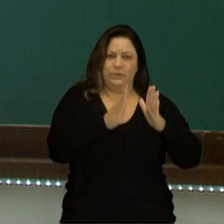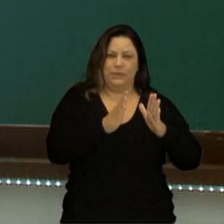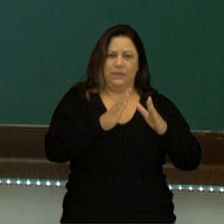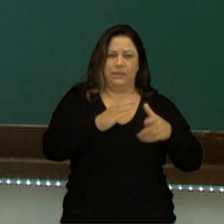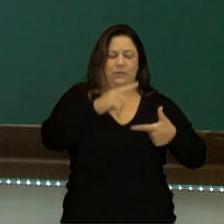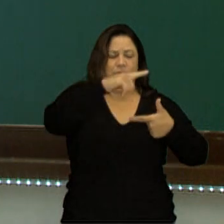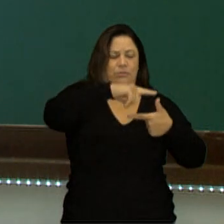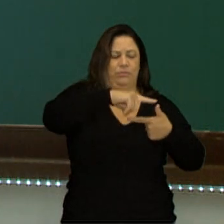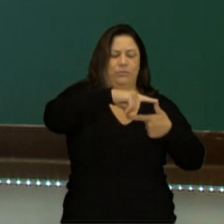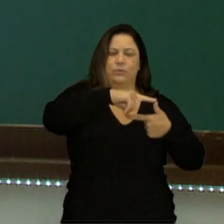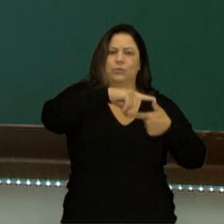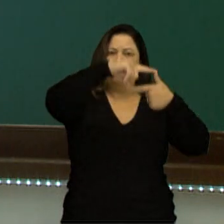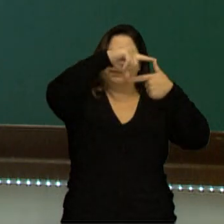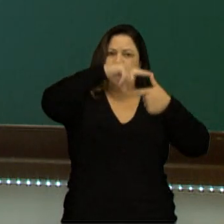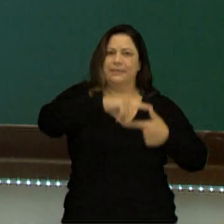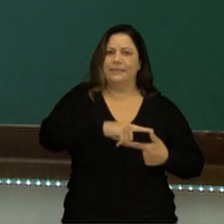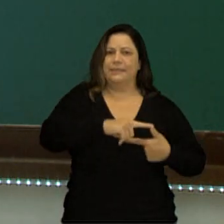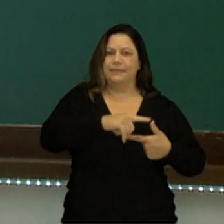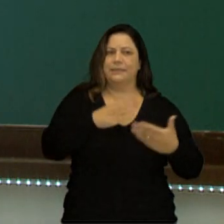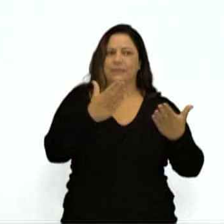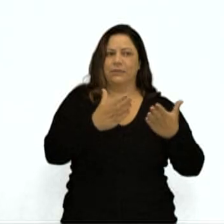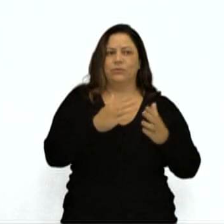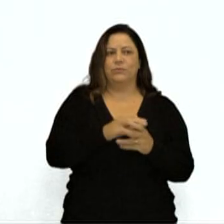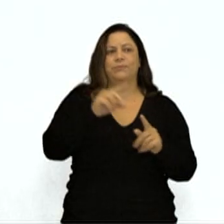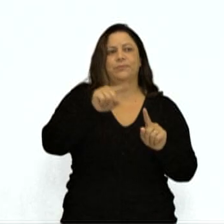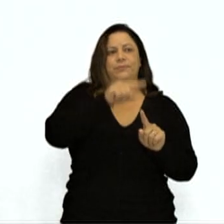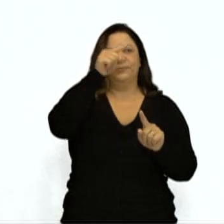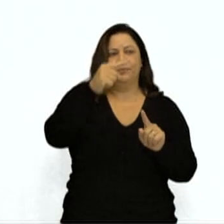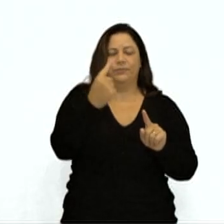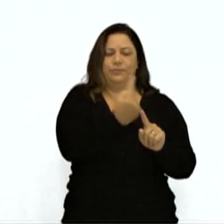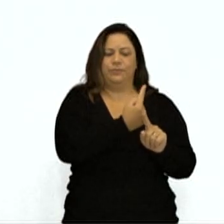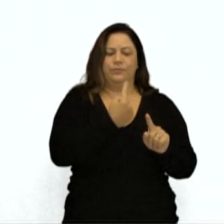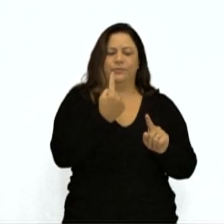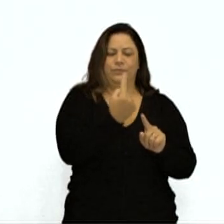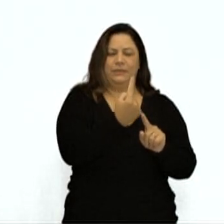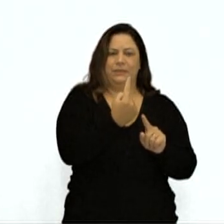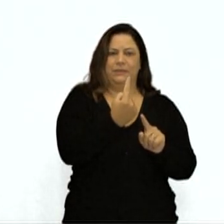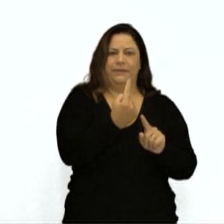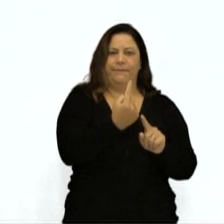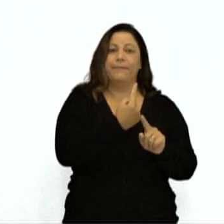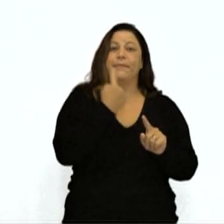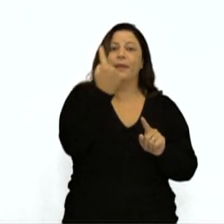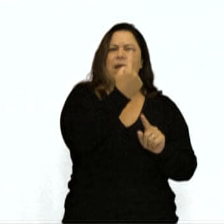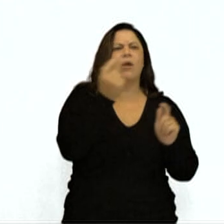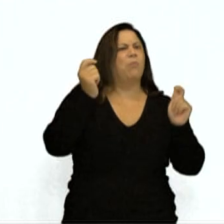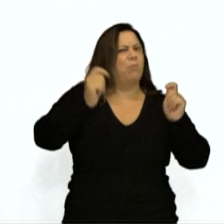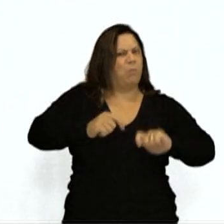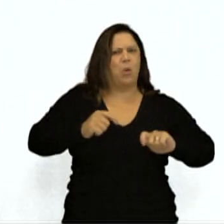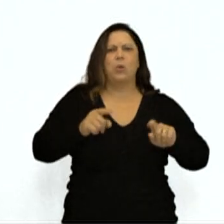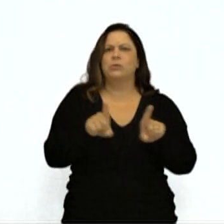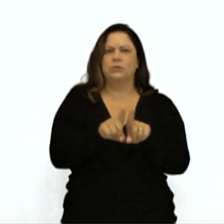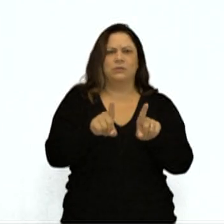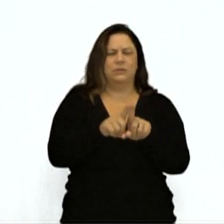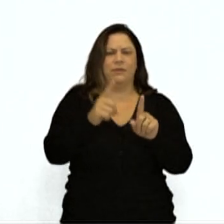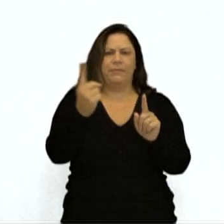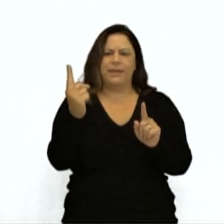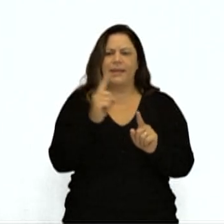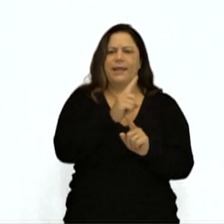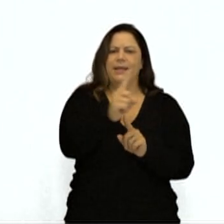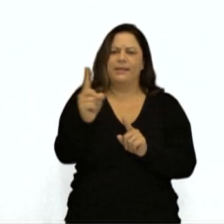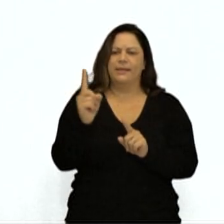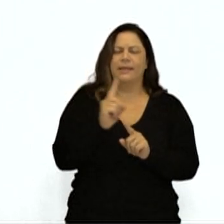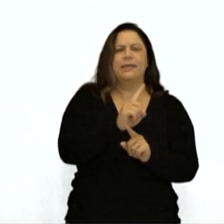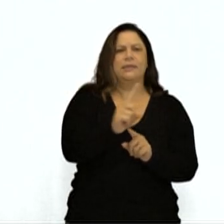Aqui, nesse caso, ele está girando nesse lado maior do retângulo. E ele pode girar tanto no sentido horário ou no